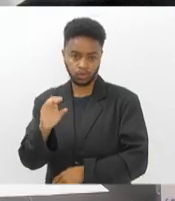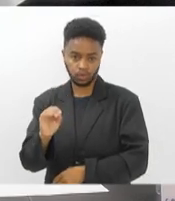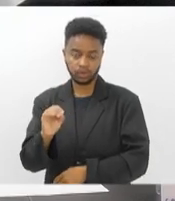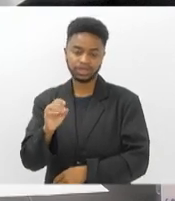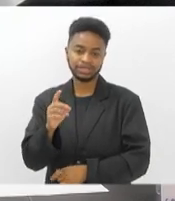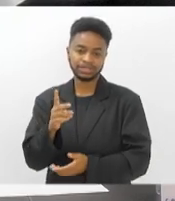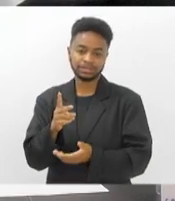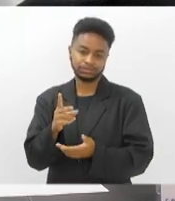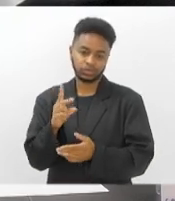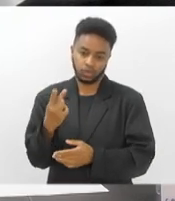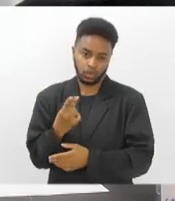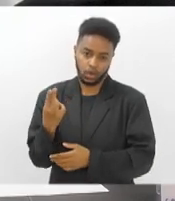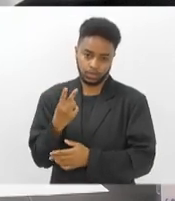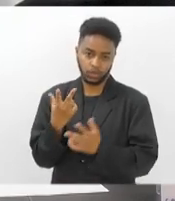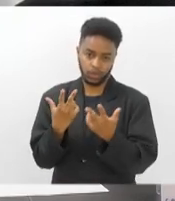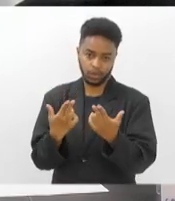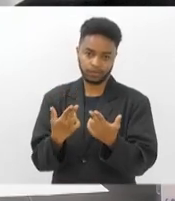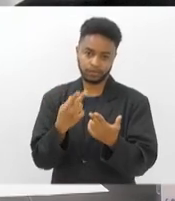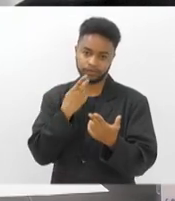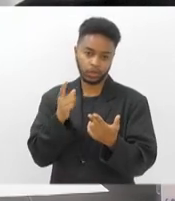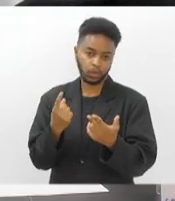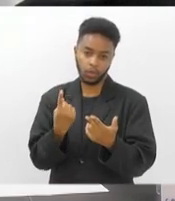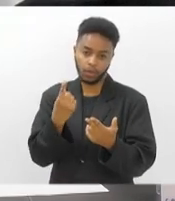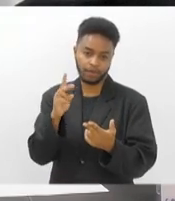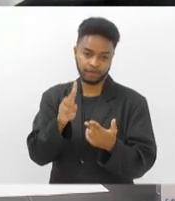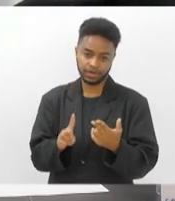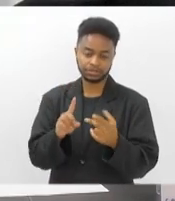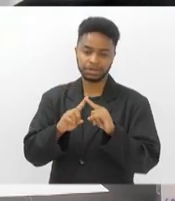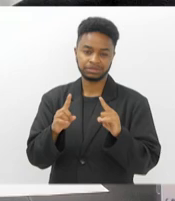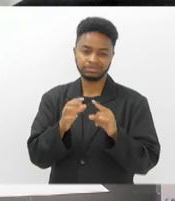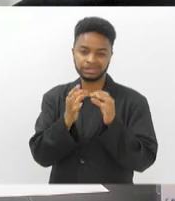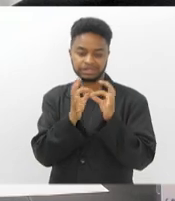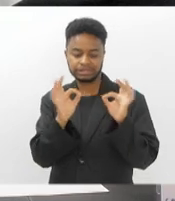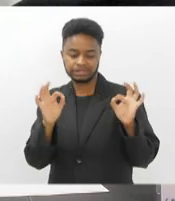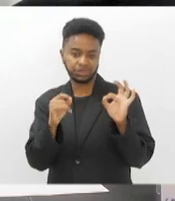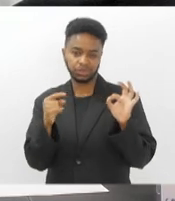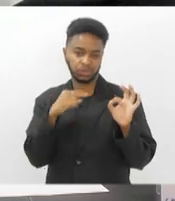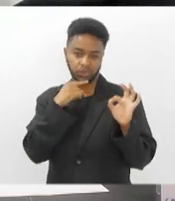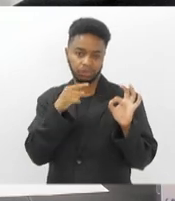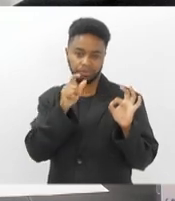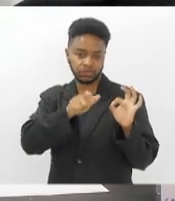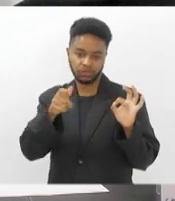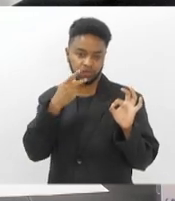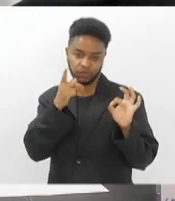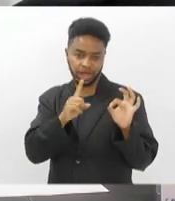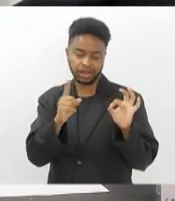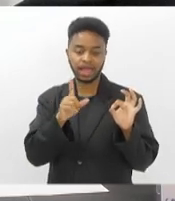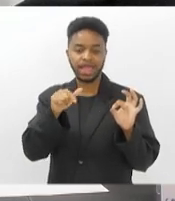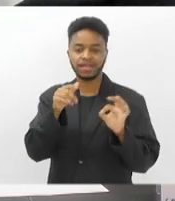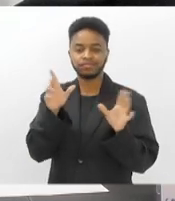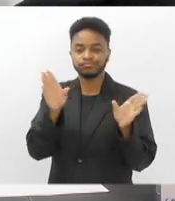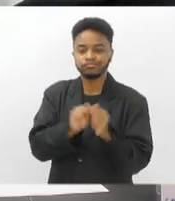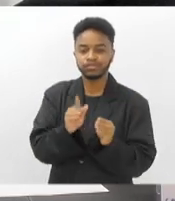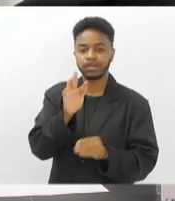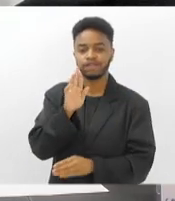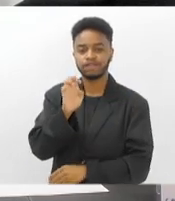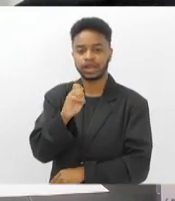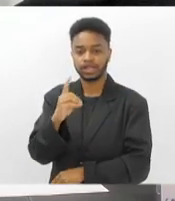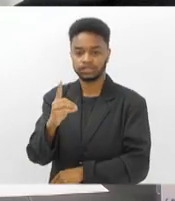xá a gente fala o nome uma vez depois ninguém mais chama de Frederico um negócio inacreditável aí o Fred dá